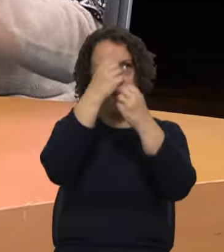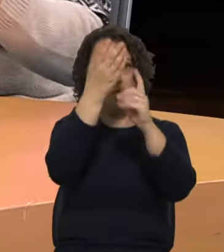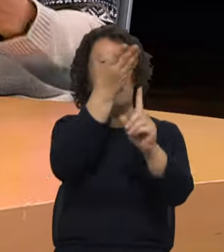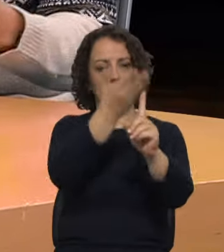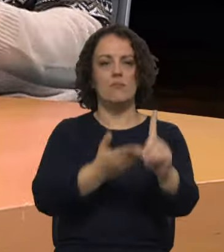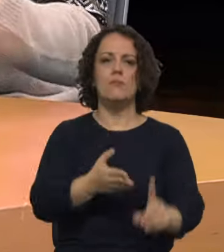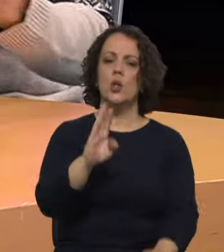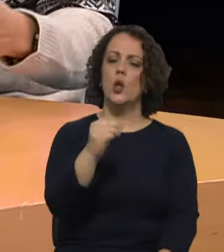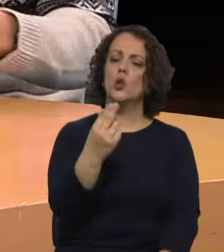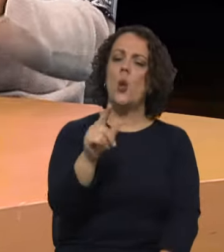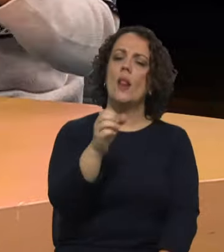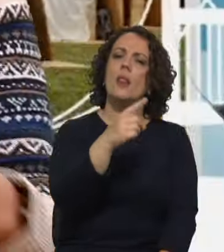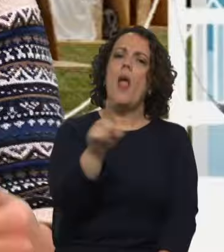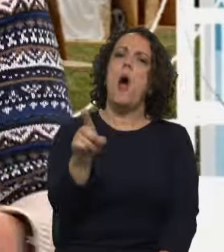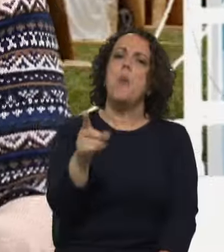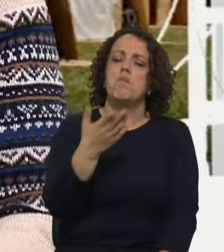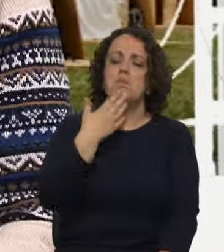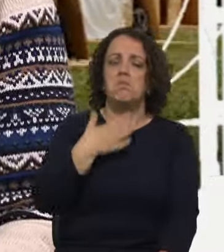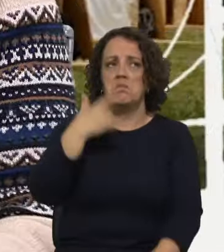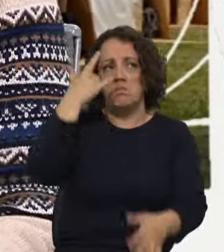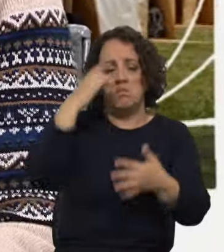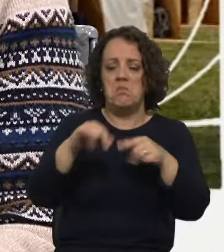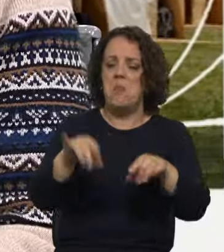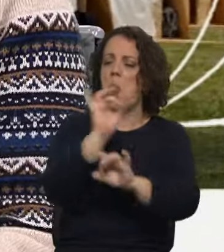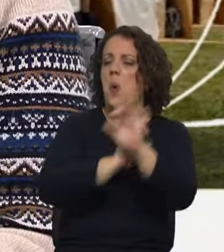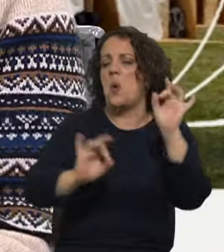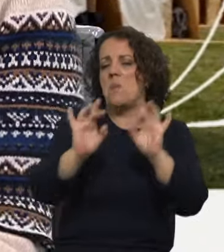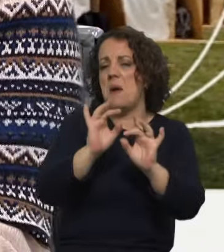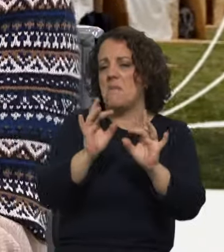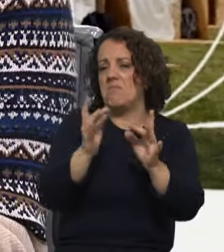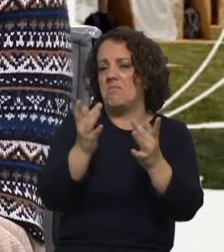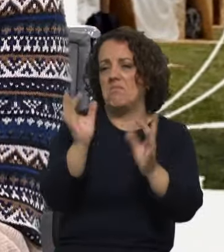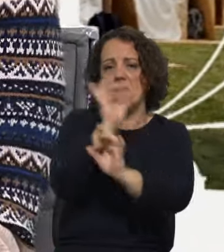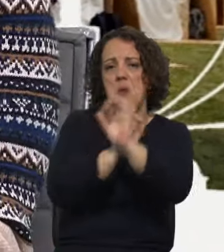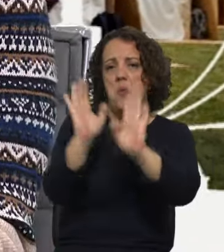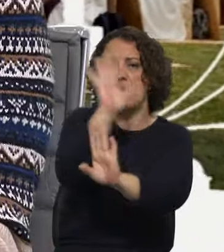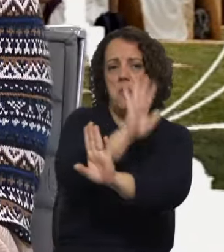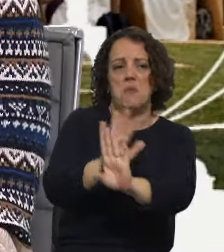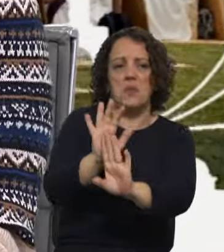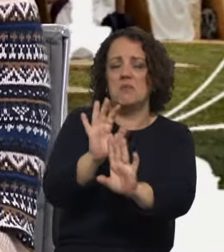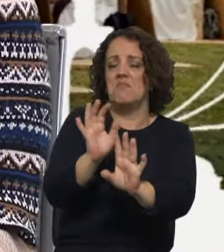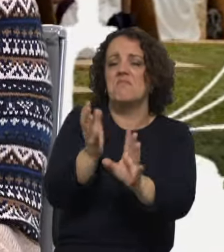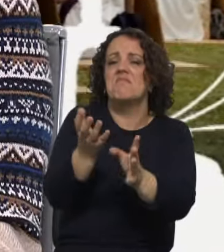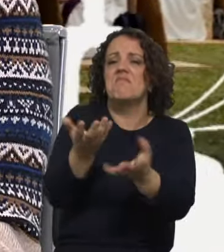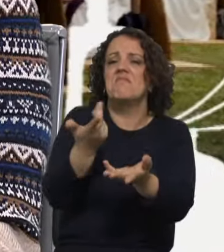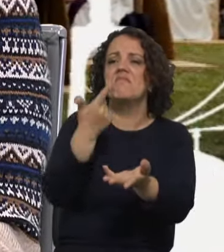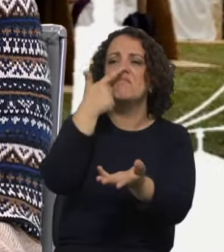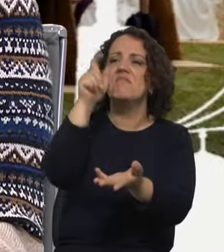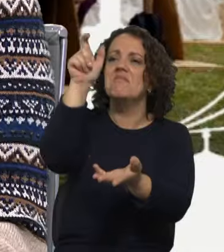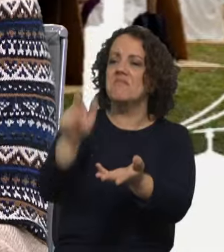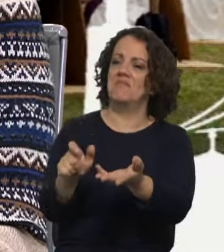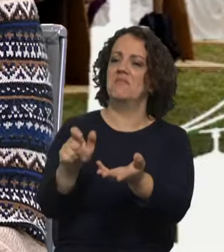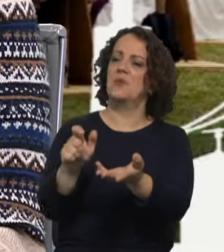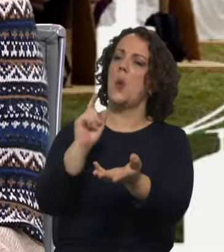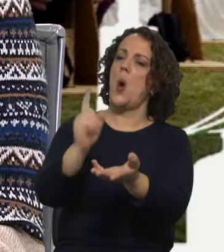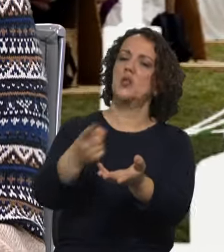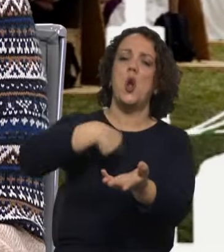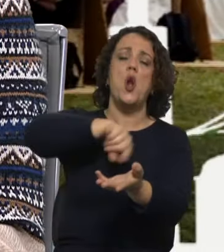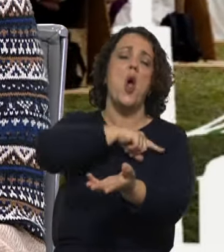que pronto que não nos faz sentido sobretudo aqui na Europa no ocidente não é de uma figura da nossa realidade